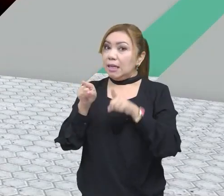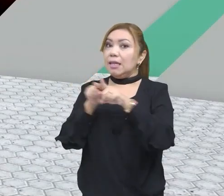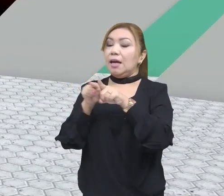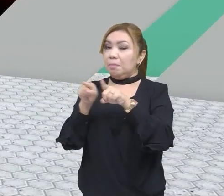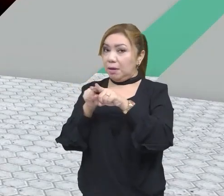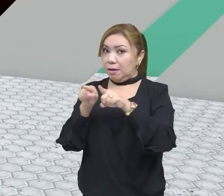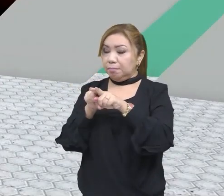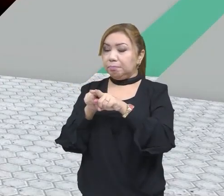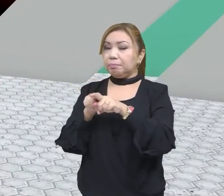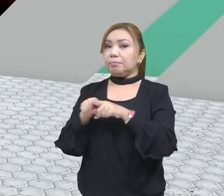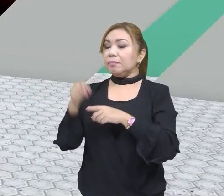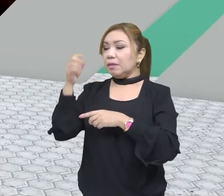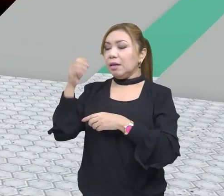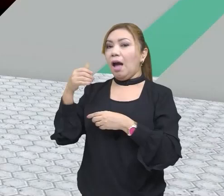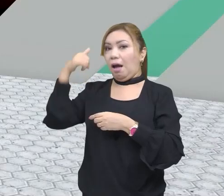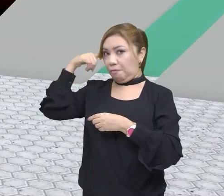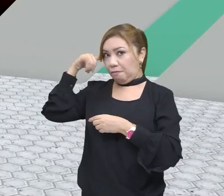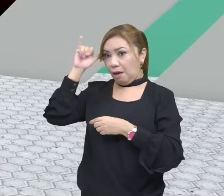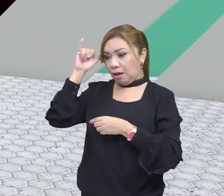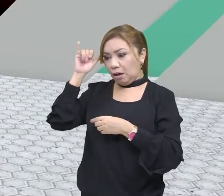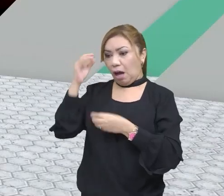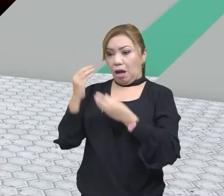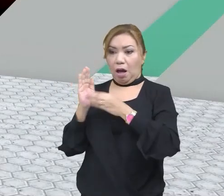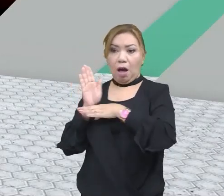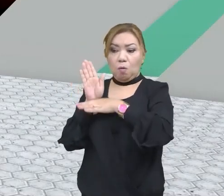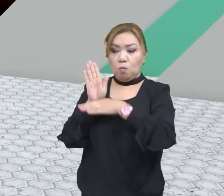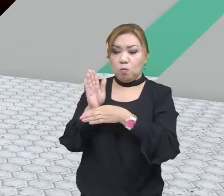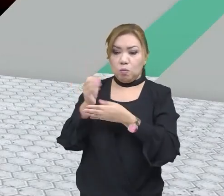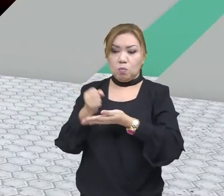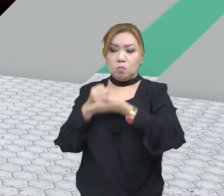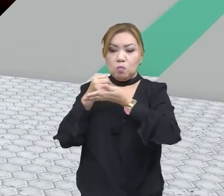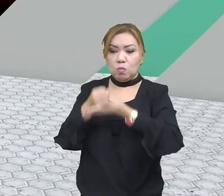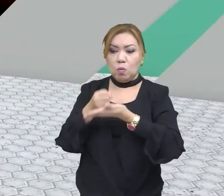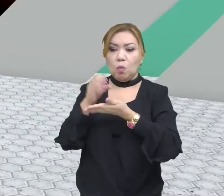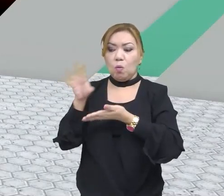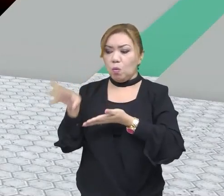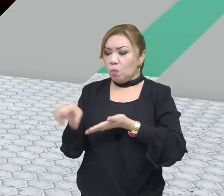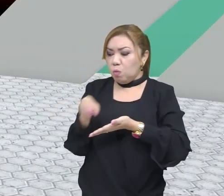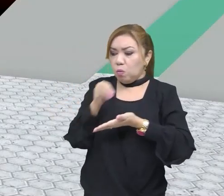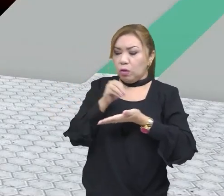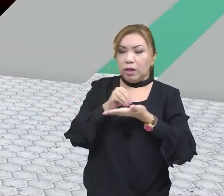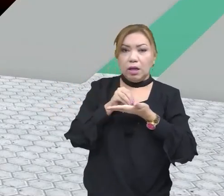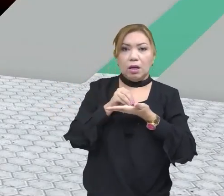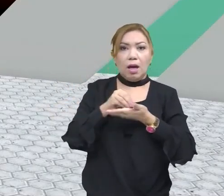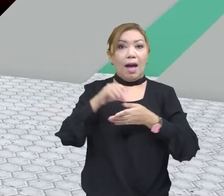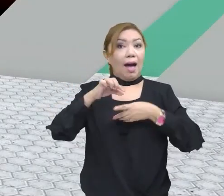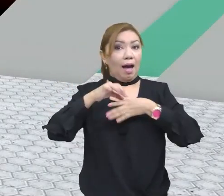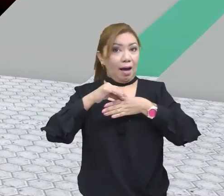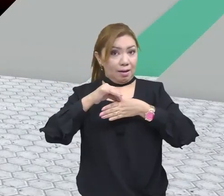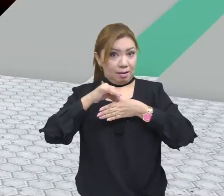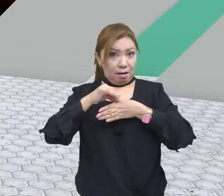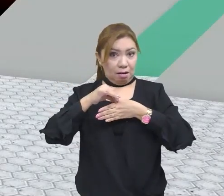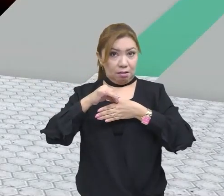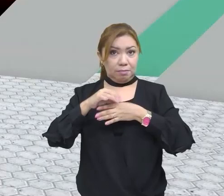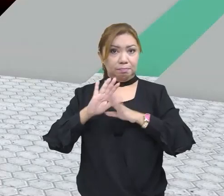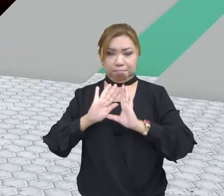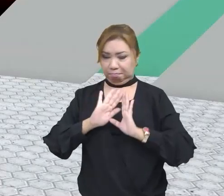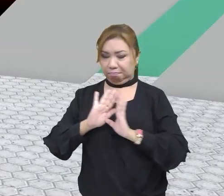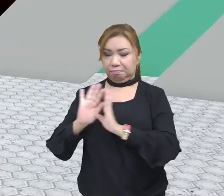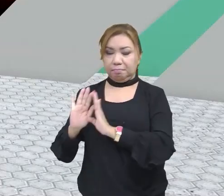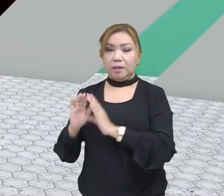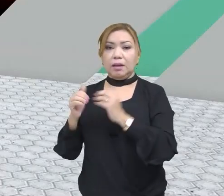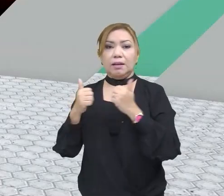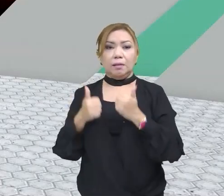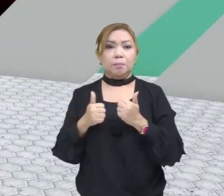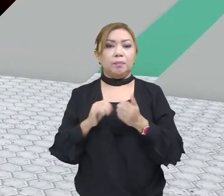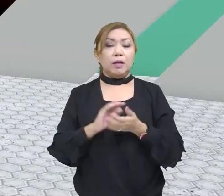o leite para fazer outras coisas, como os derivados do leite. Como vocês podem ver, o